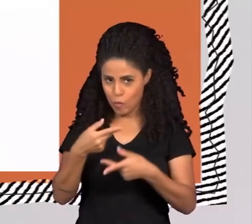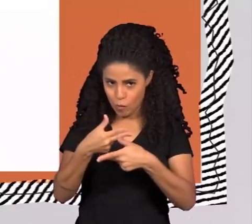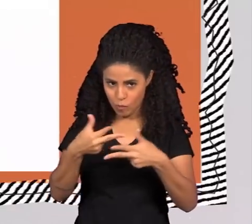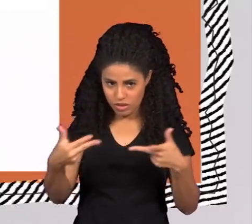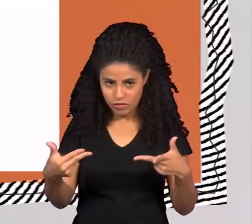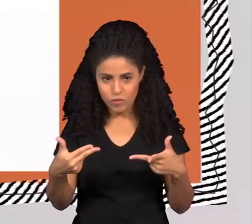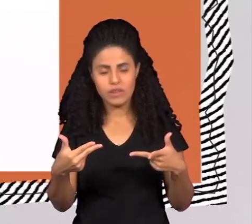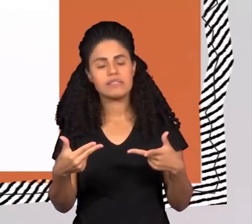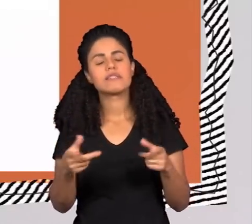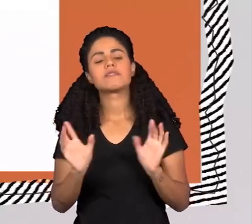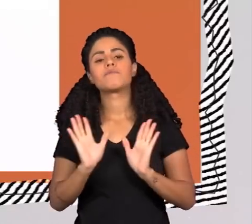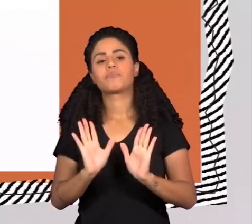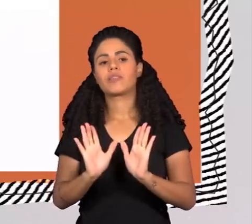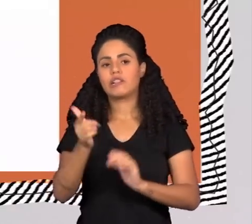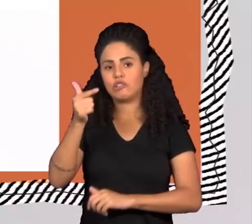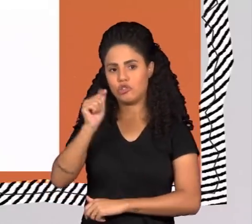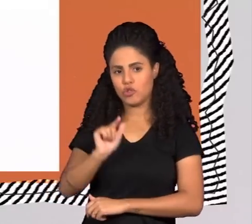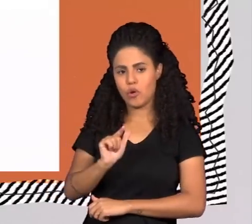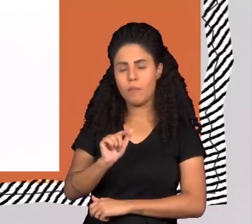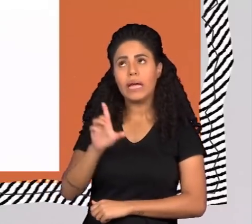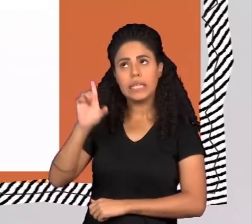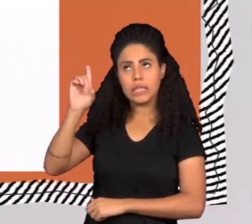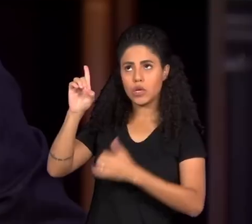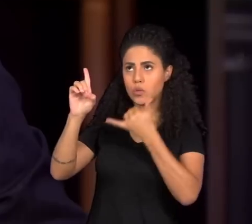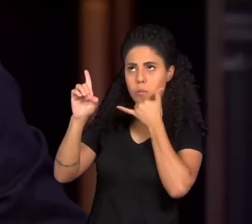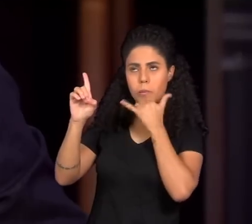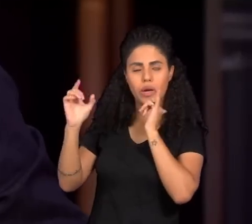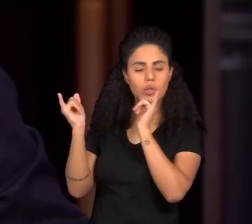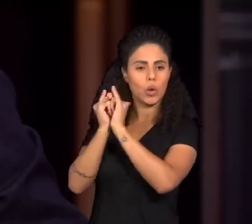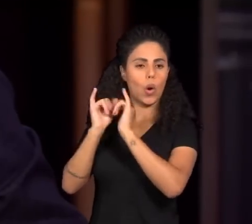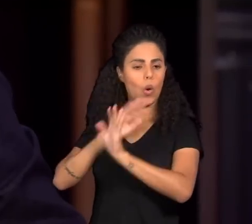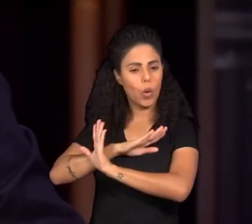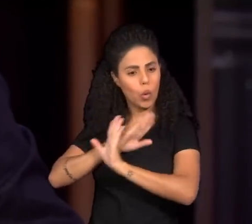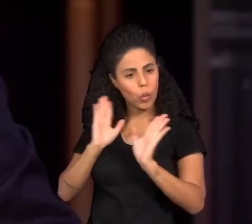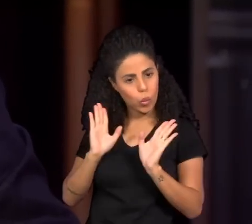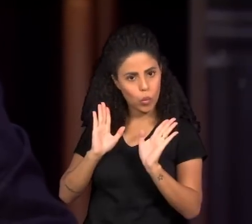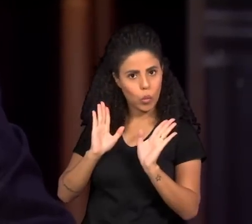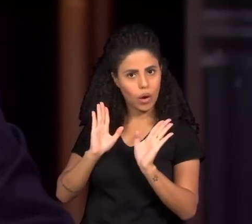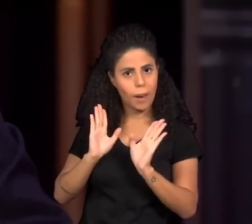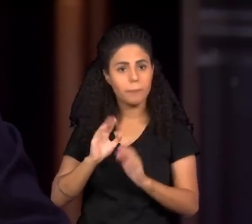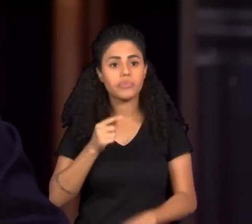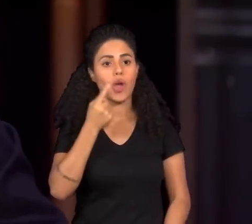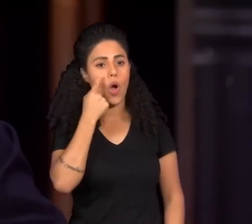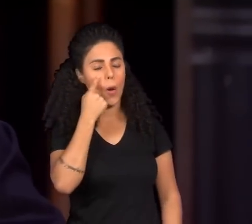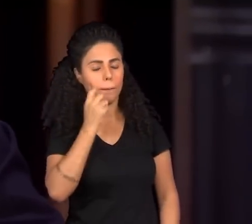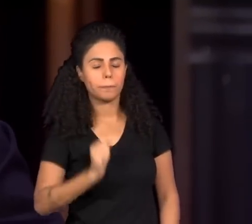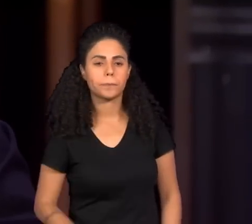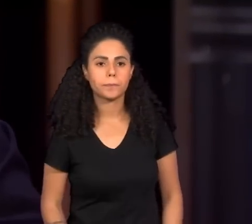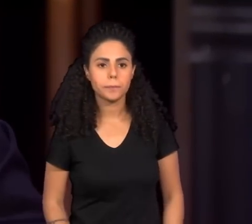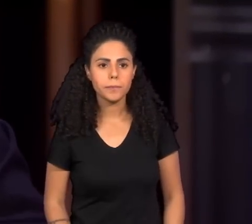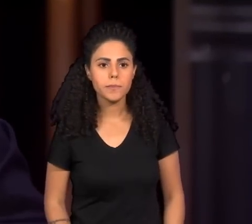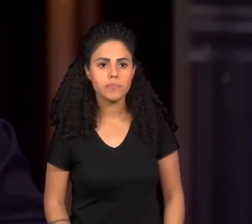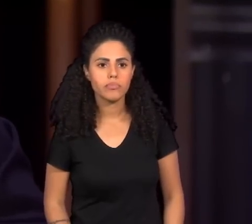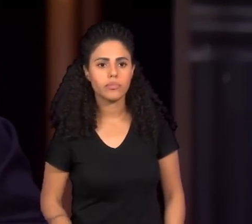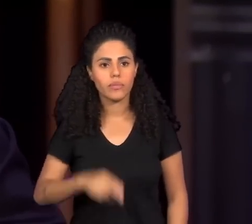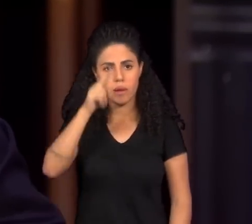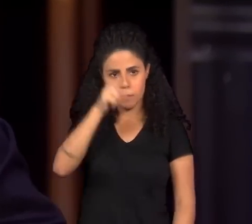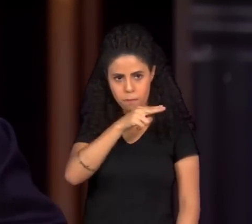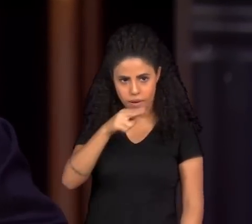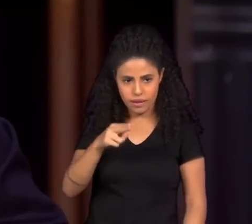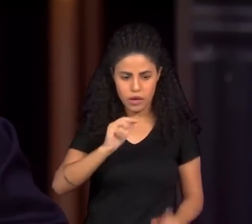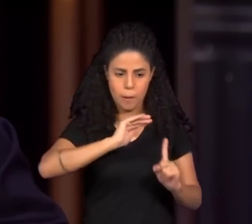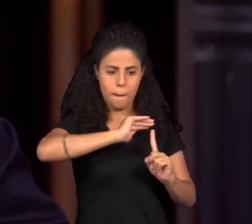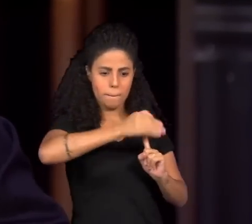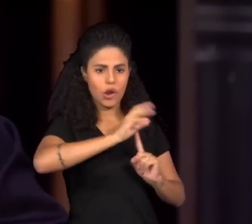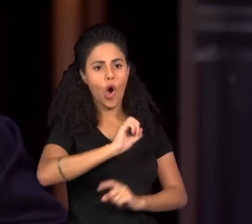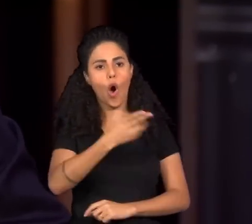repetir aqui. Tá. Deus me perdoe, hein, se eu Tá cometer um deslize. Você fala assim, padre ou é pedófilo,